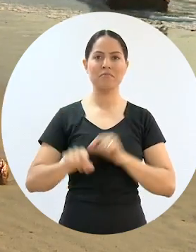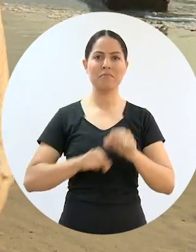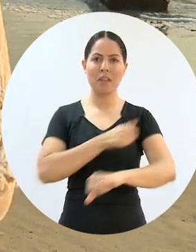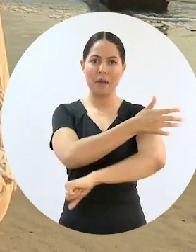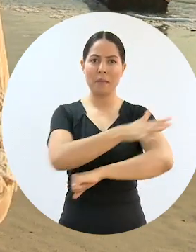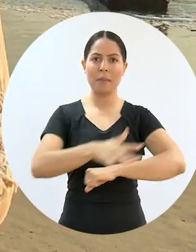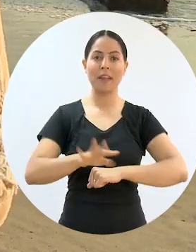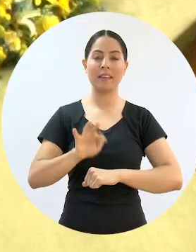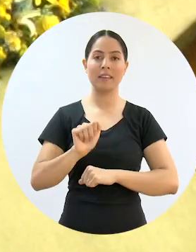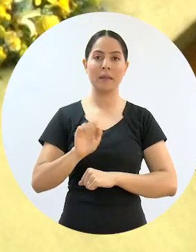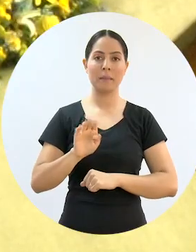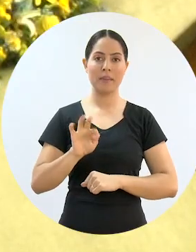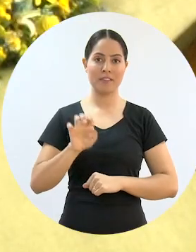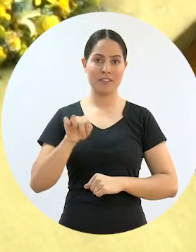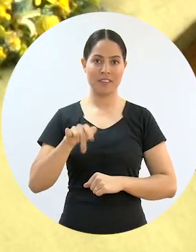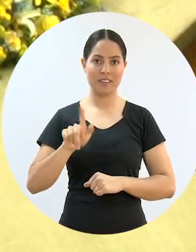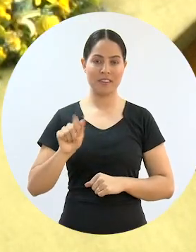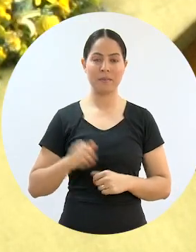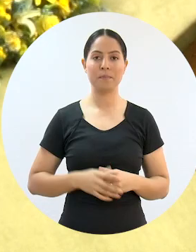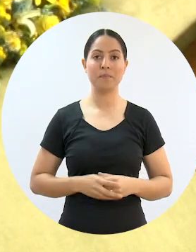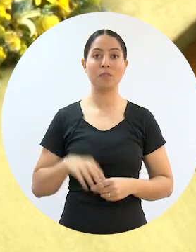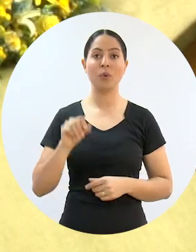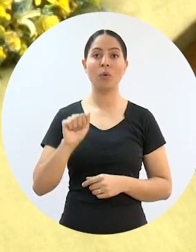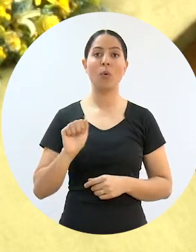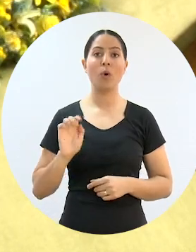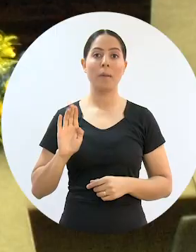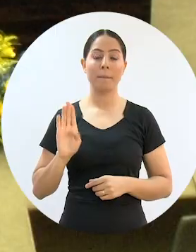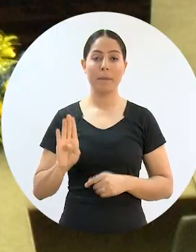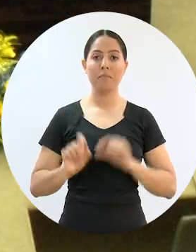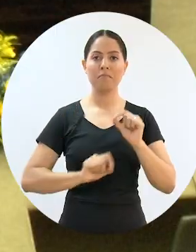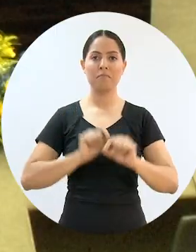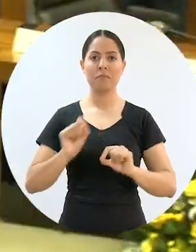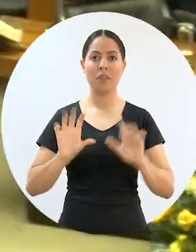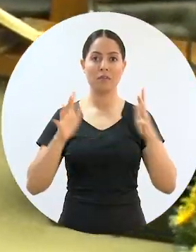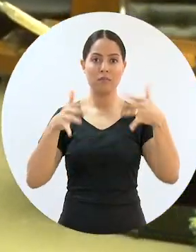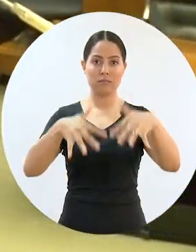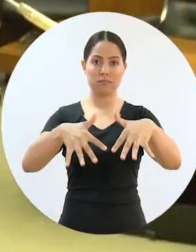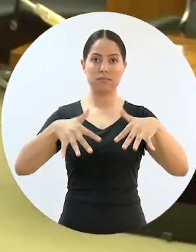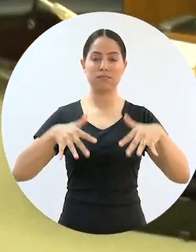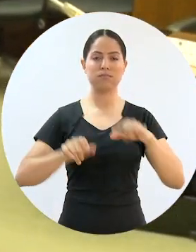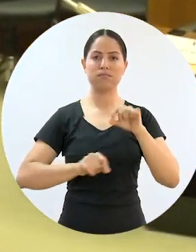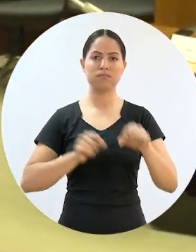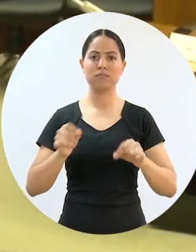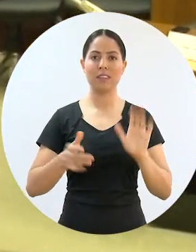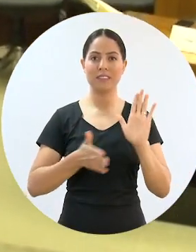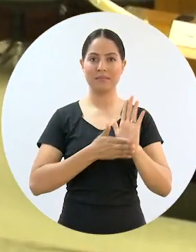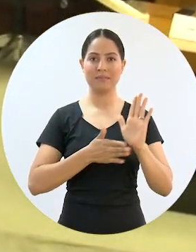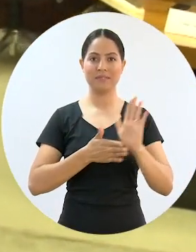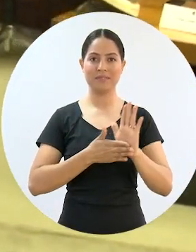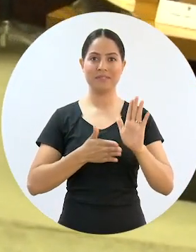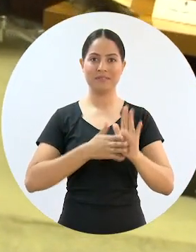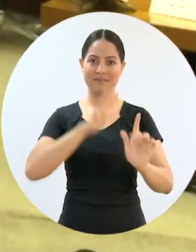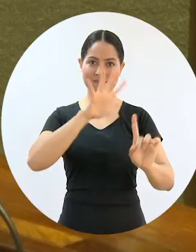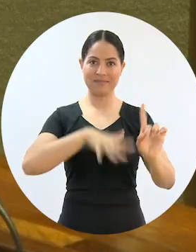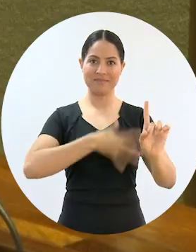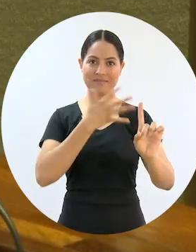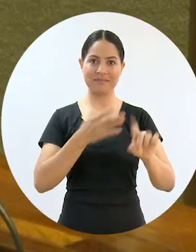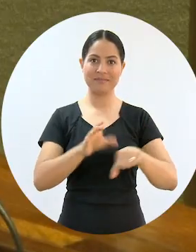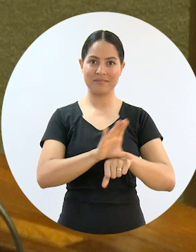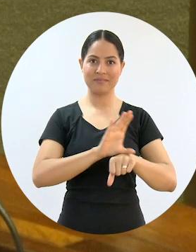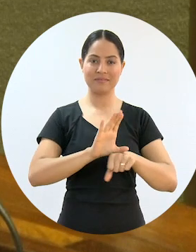de Tabatinga. OAB participa de sessão solene em comemoração ao aniversário da Constituição da República.